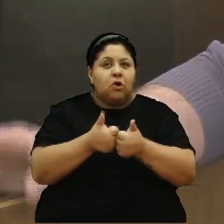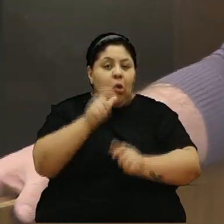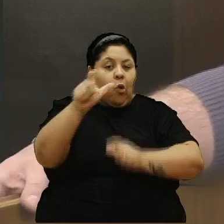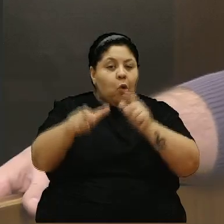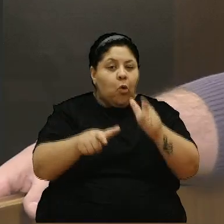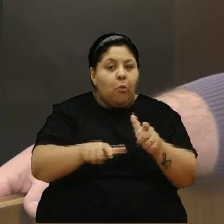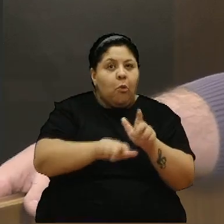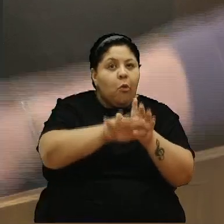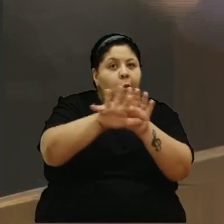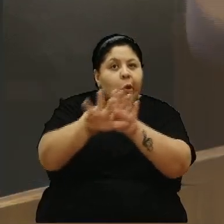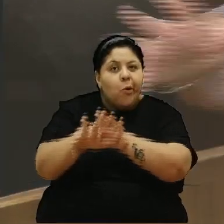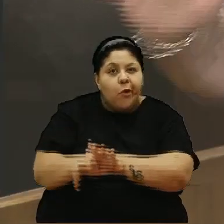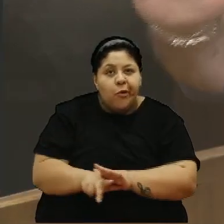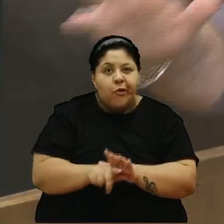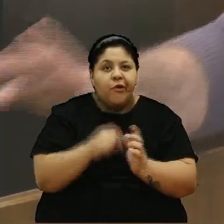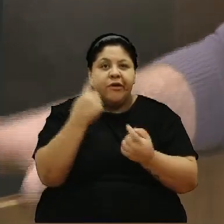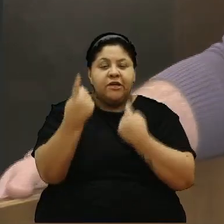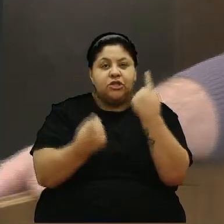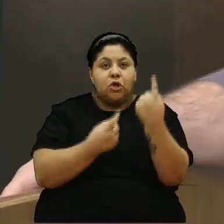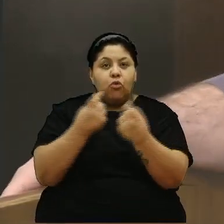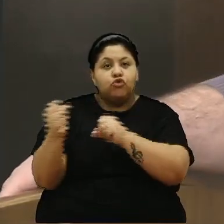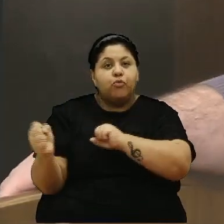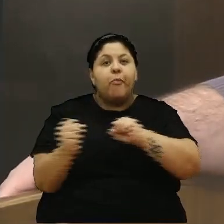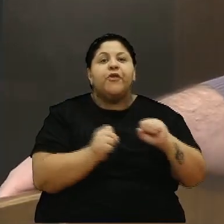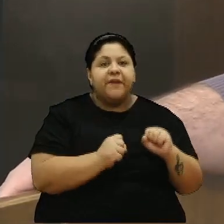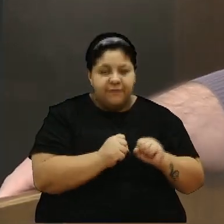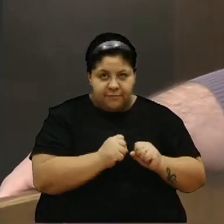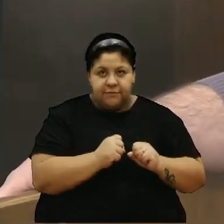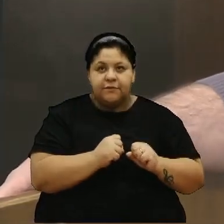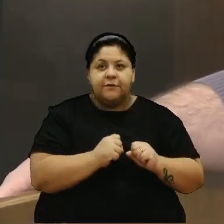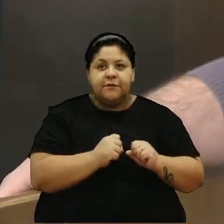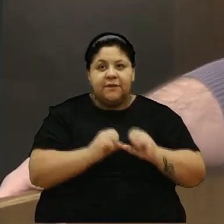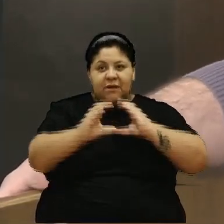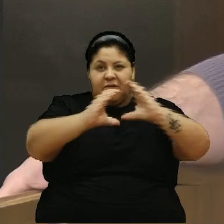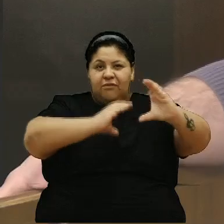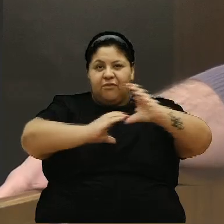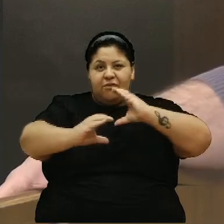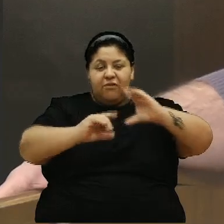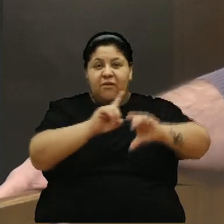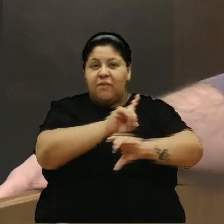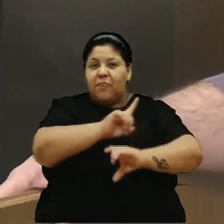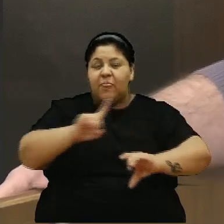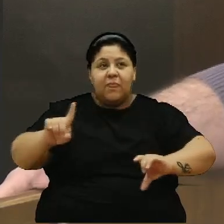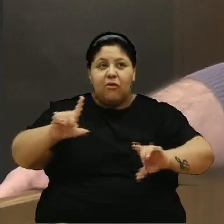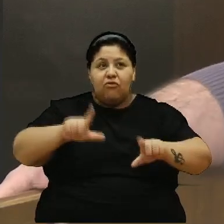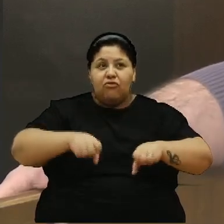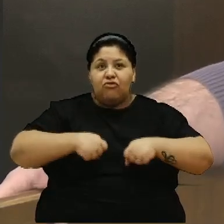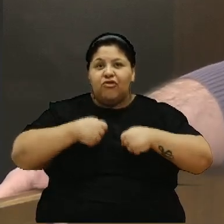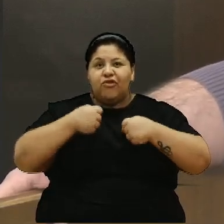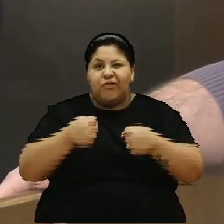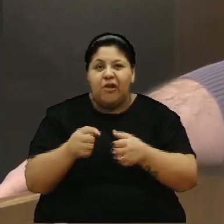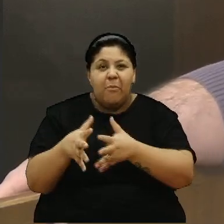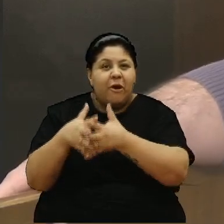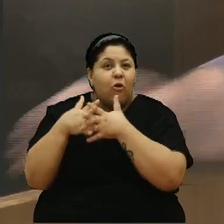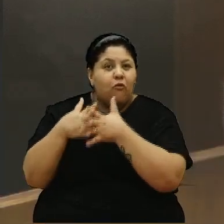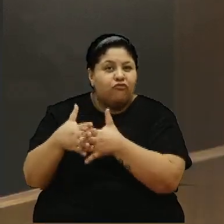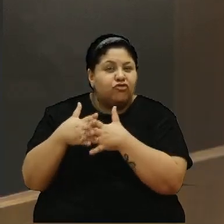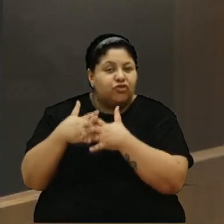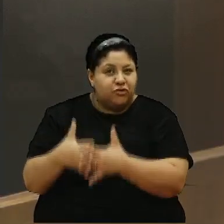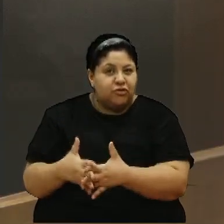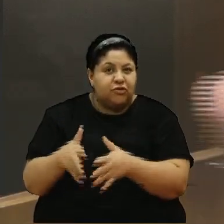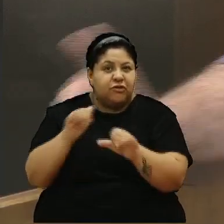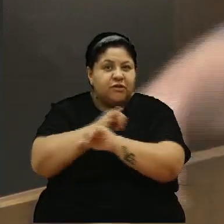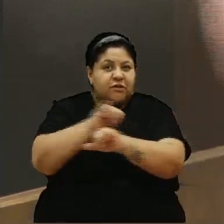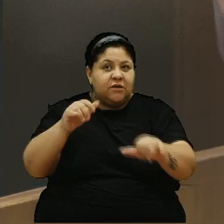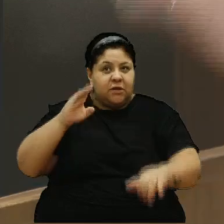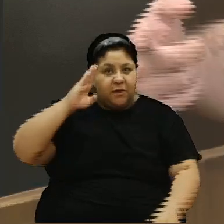corrupta de alguns poderes e da mídia, não mediu esforços para atrapalhar a campanha